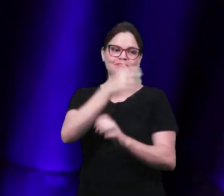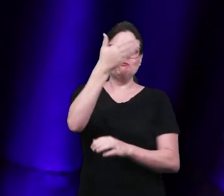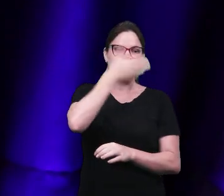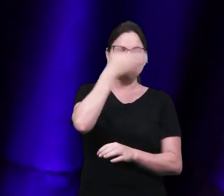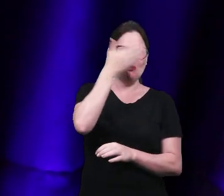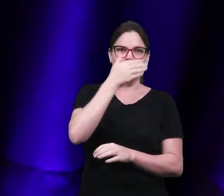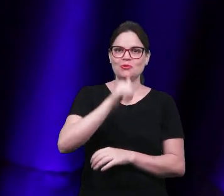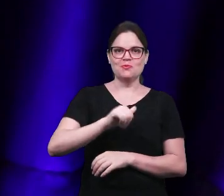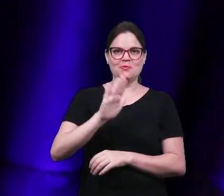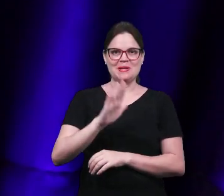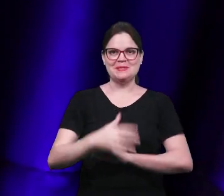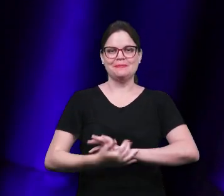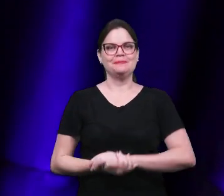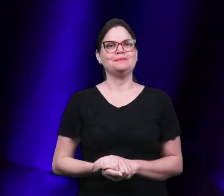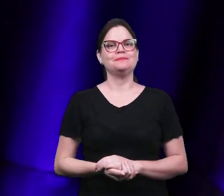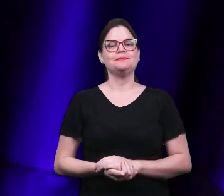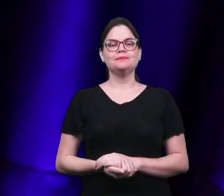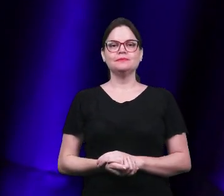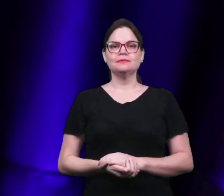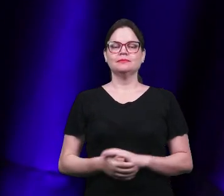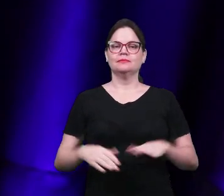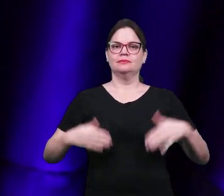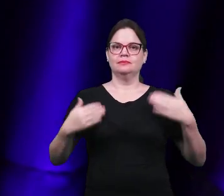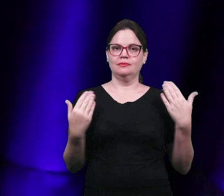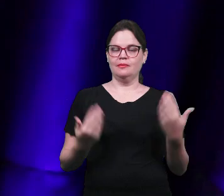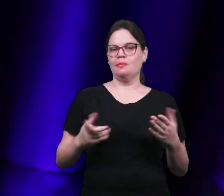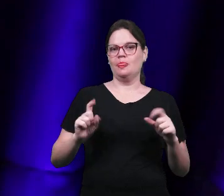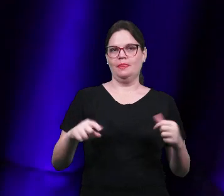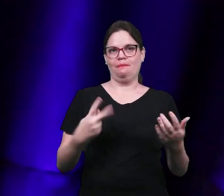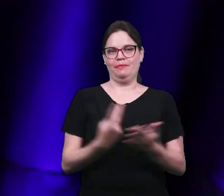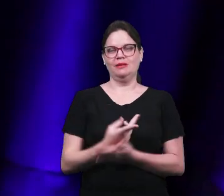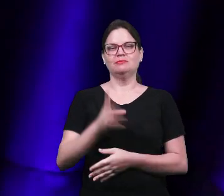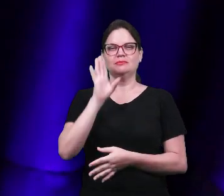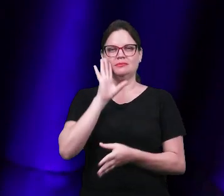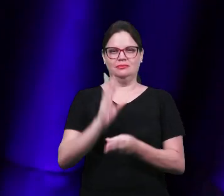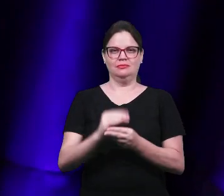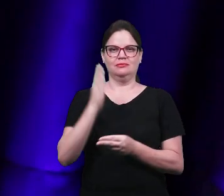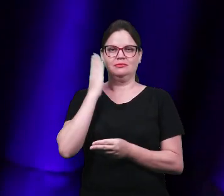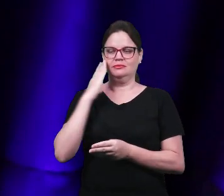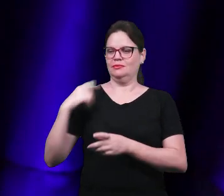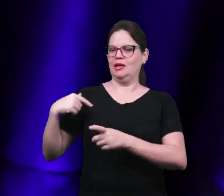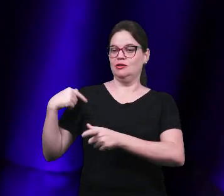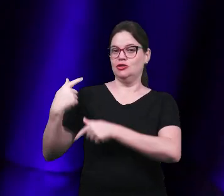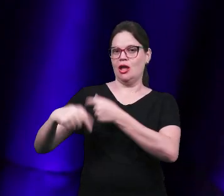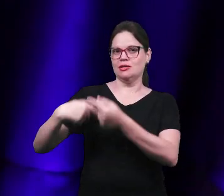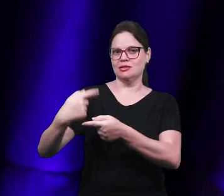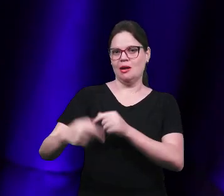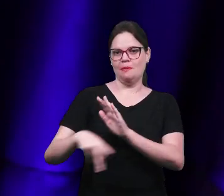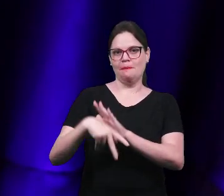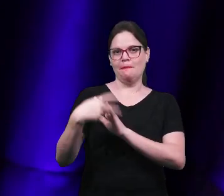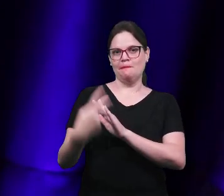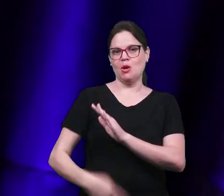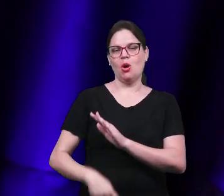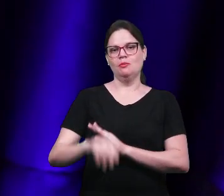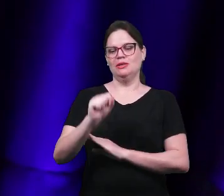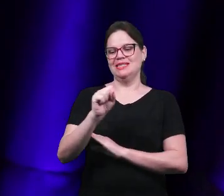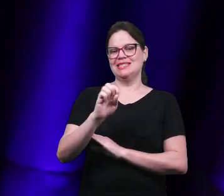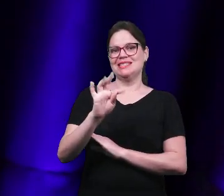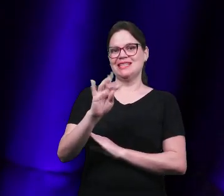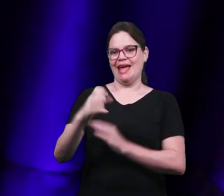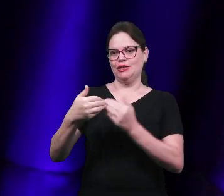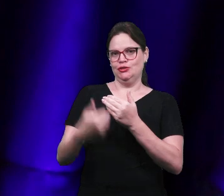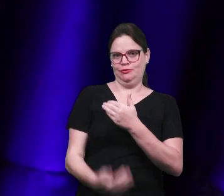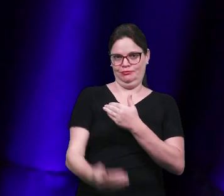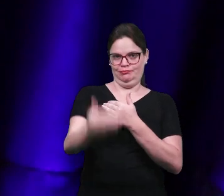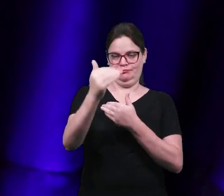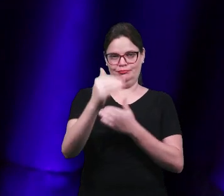genealogia de Adão, de Sete, a linhagem daqueles que, como nós falamos no episódio passado, daqueles que passaram a invocar o nome do